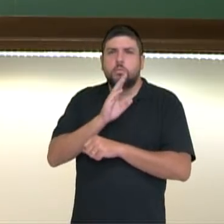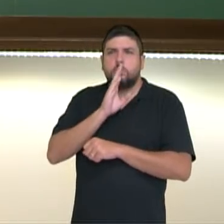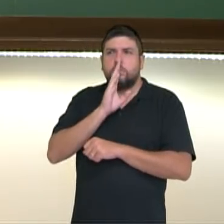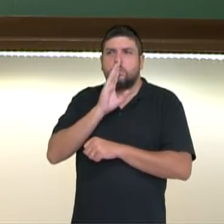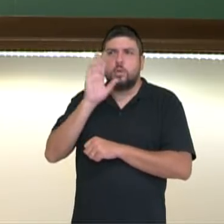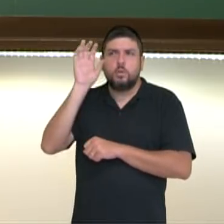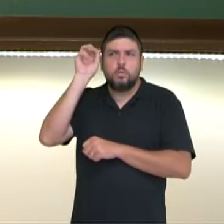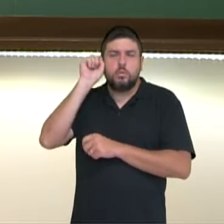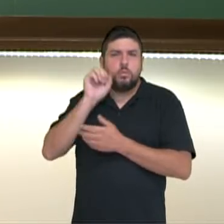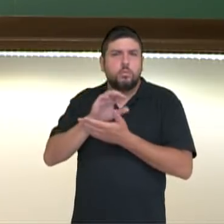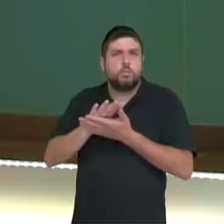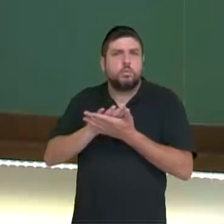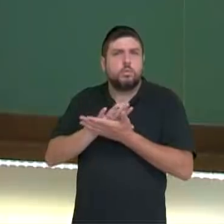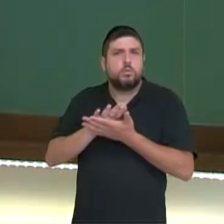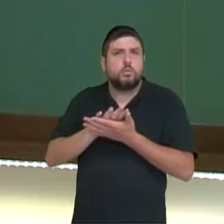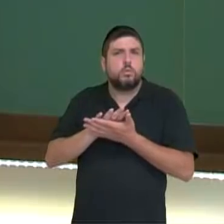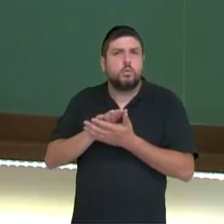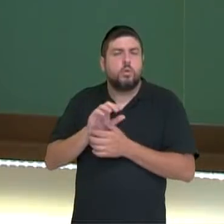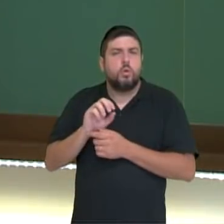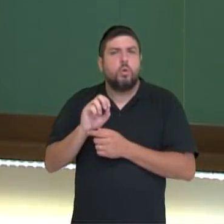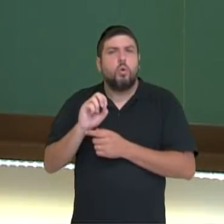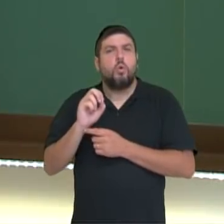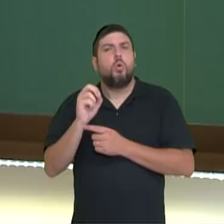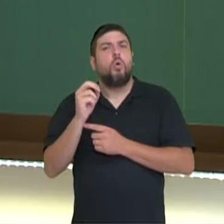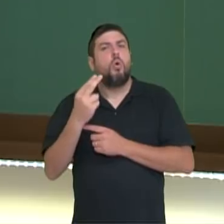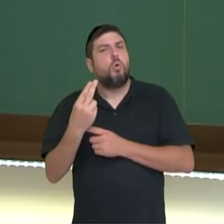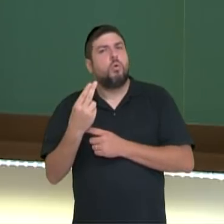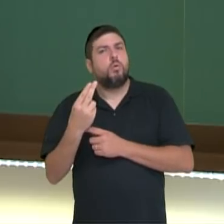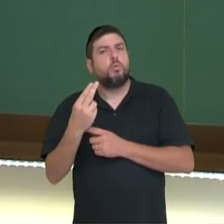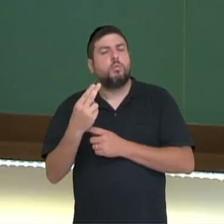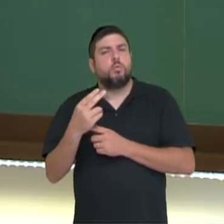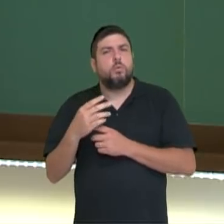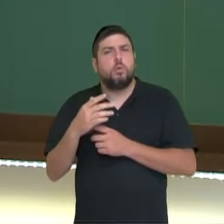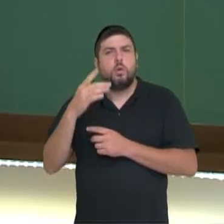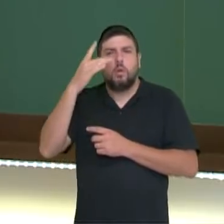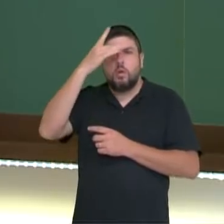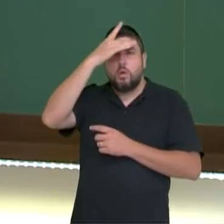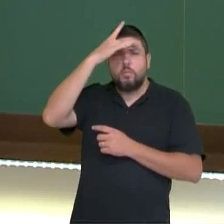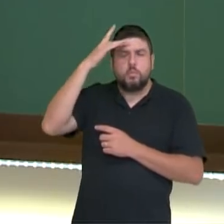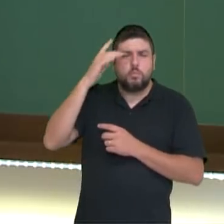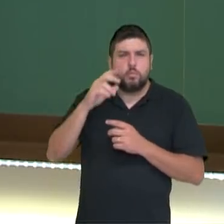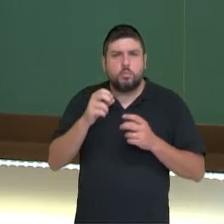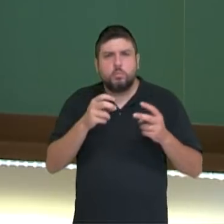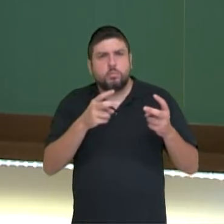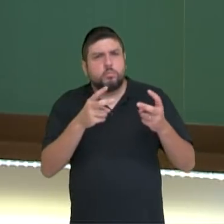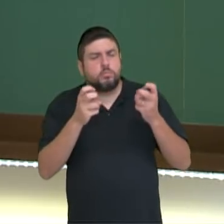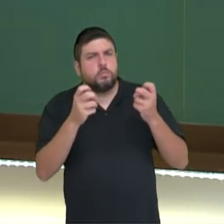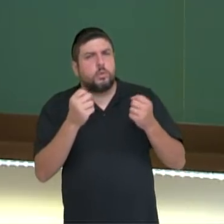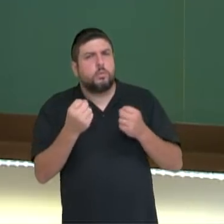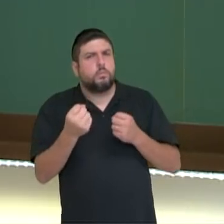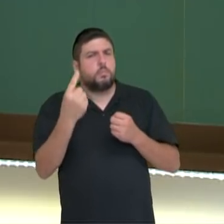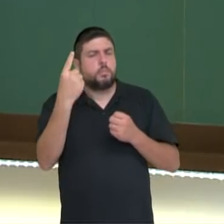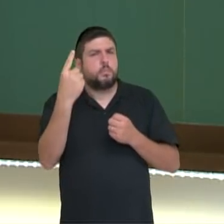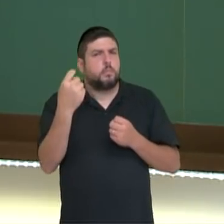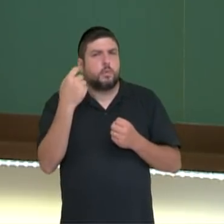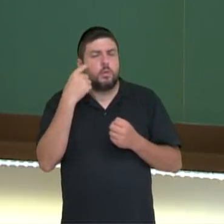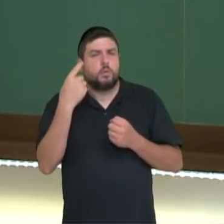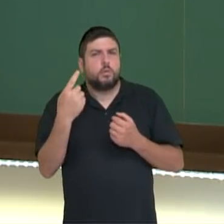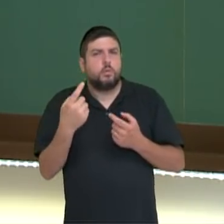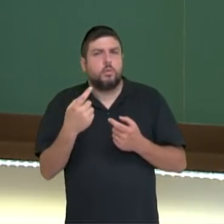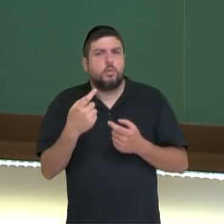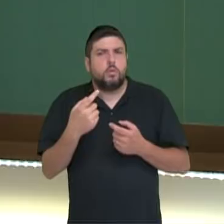nada? Ou será que as pessoas começaram a achar estranho, né,